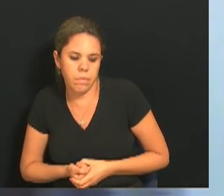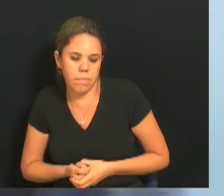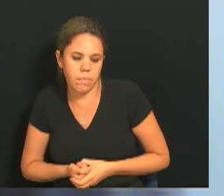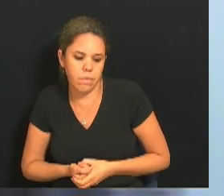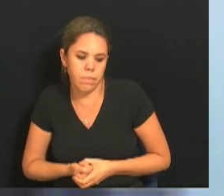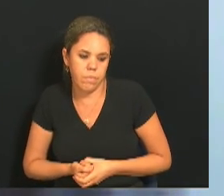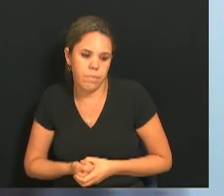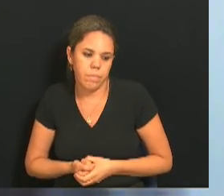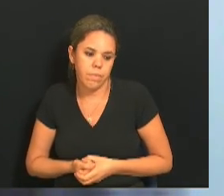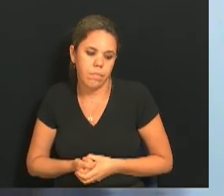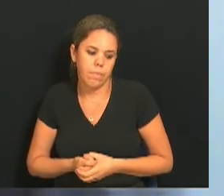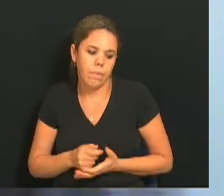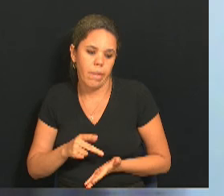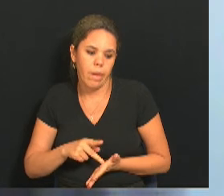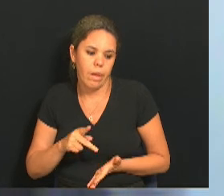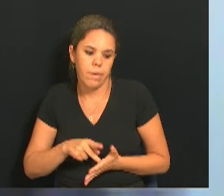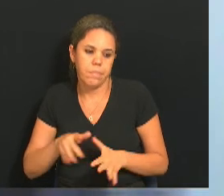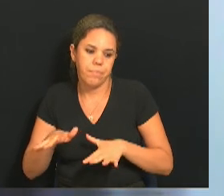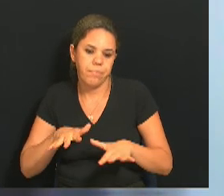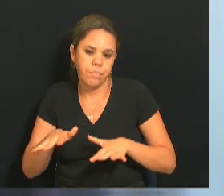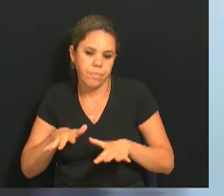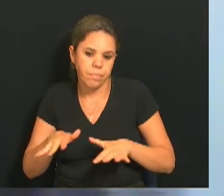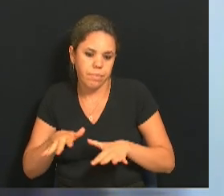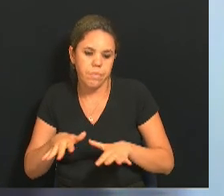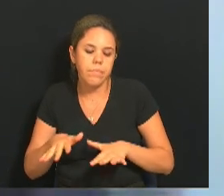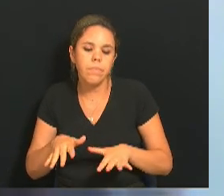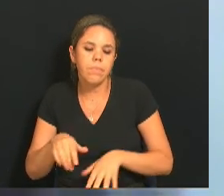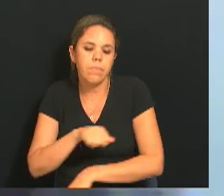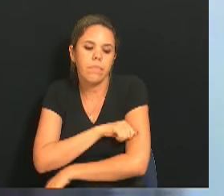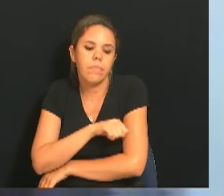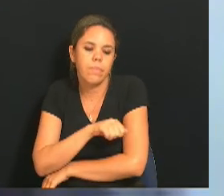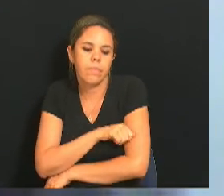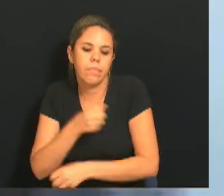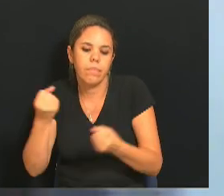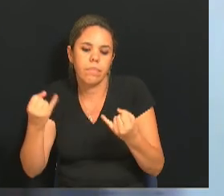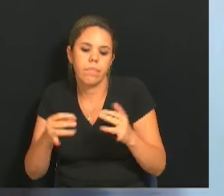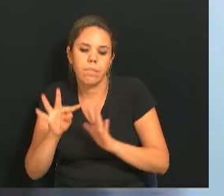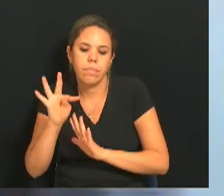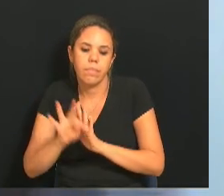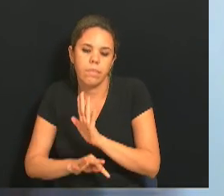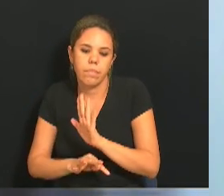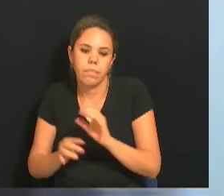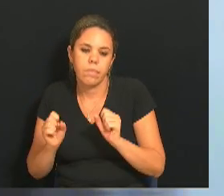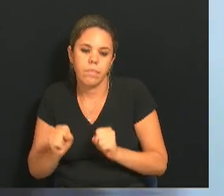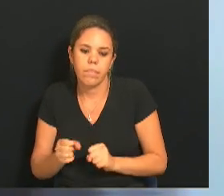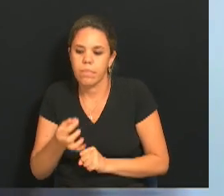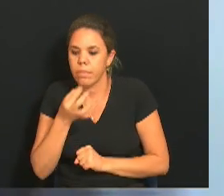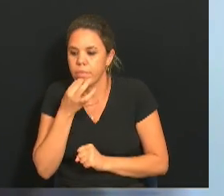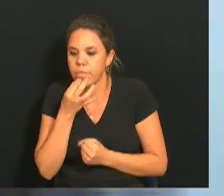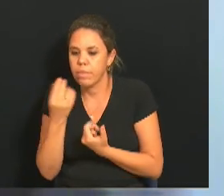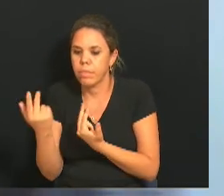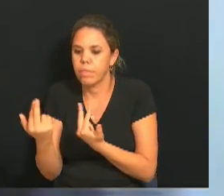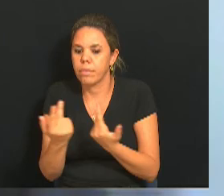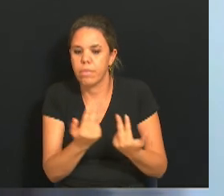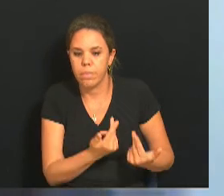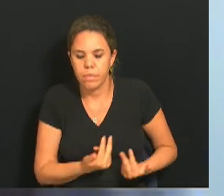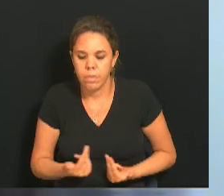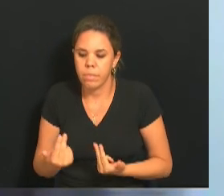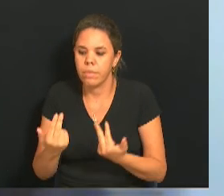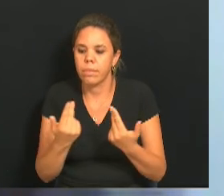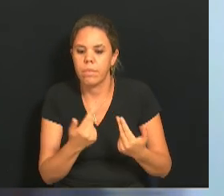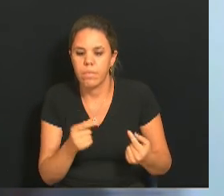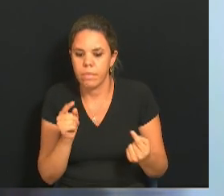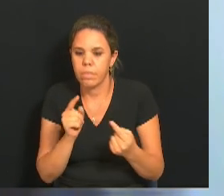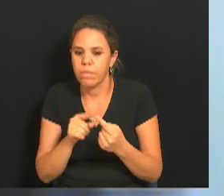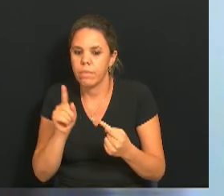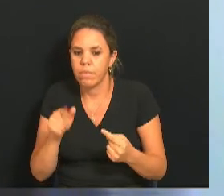tratava, na verdade, de mobilizar esse aluno para que ele escrevesse o texto que poderia opinar em qualquer direção, porque o objetivo era